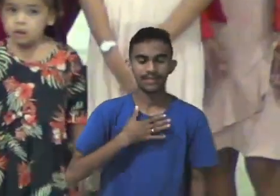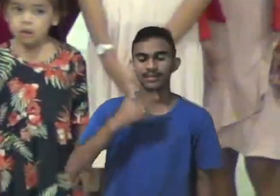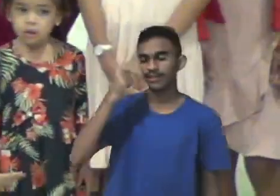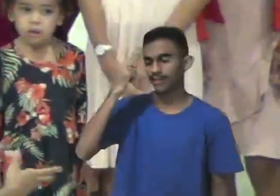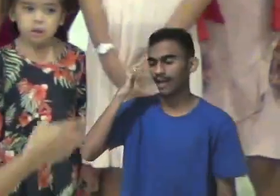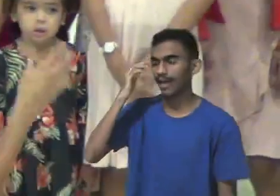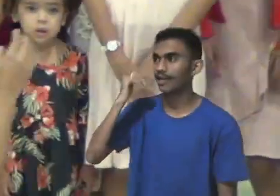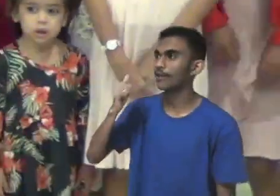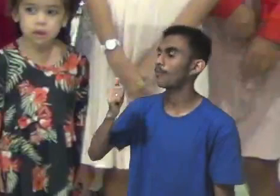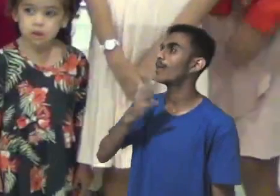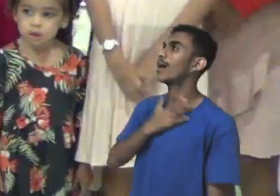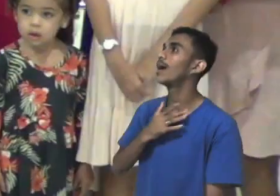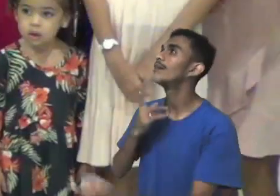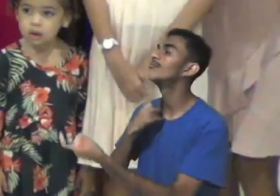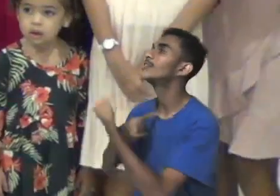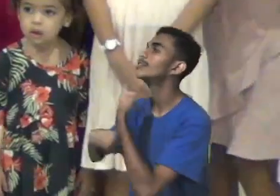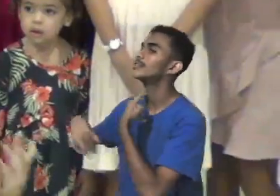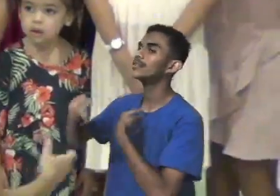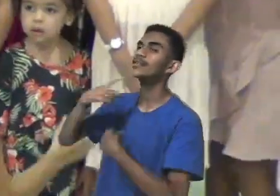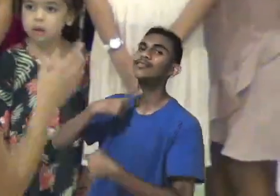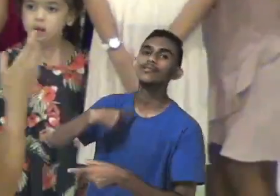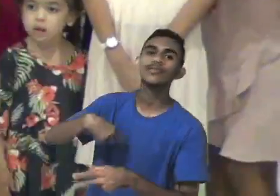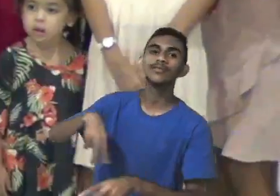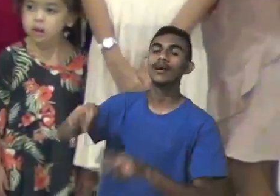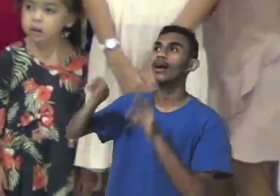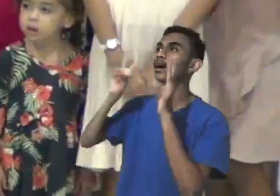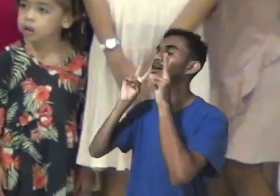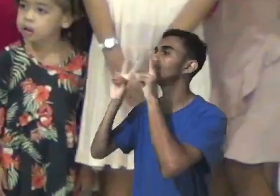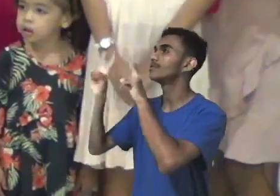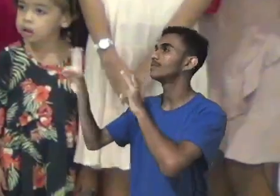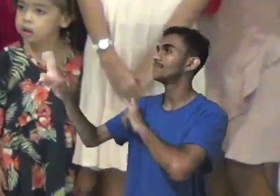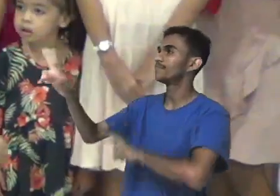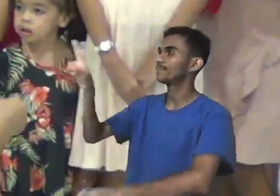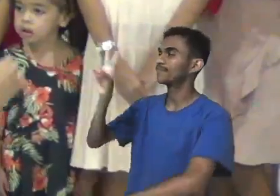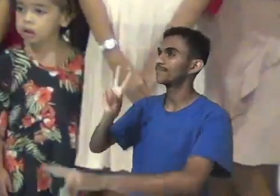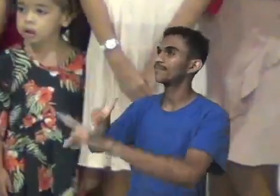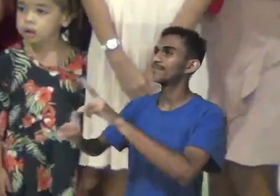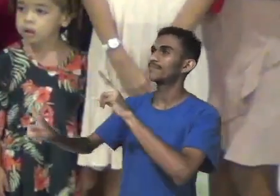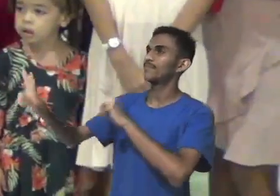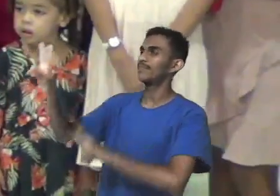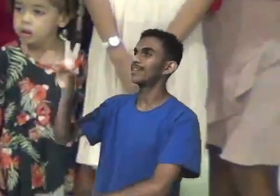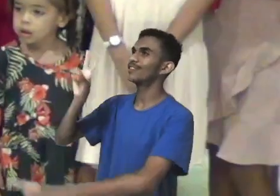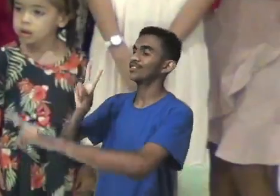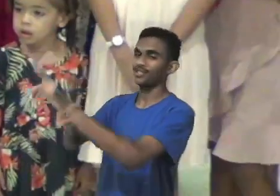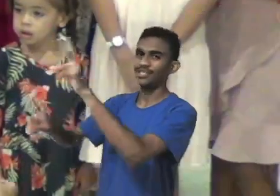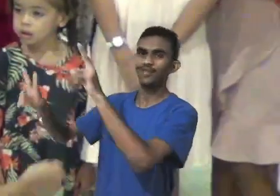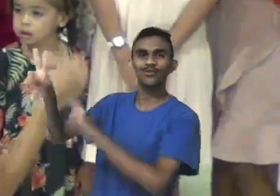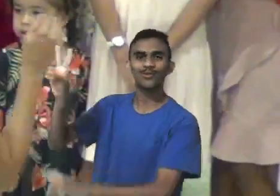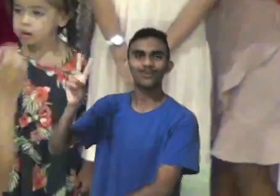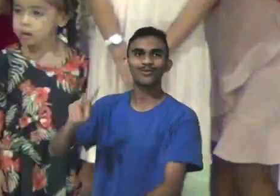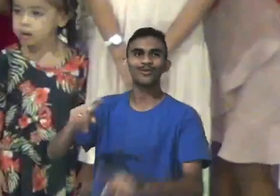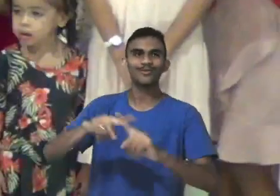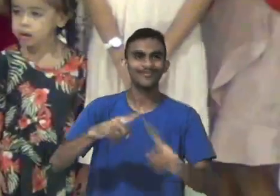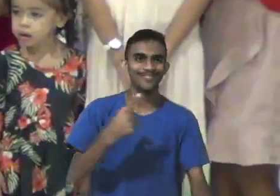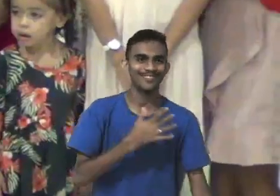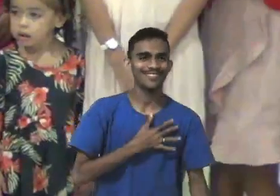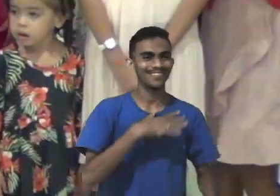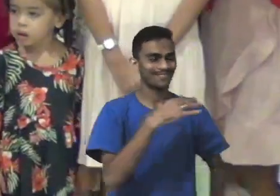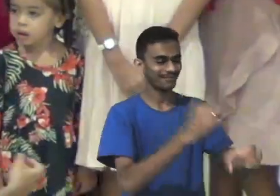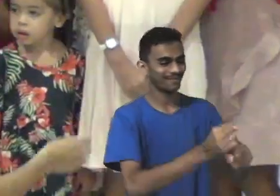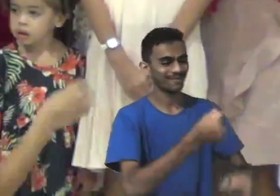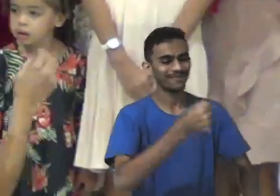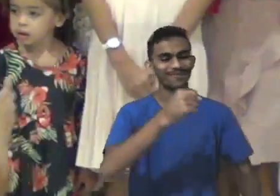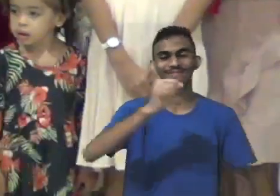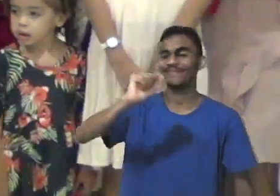Eu só sei que o meu desejo é te ver, mas